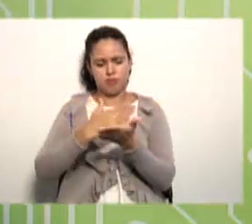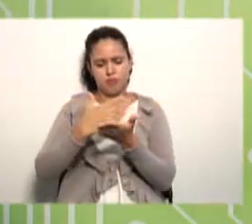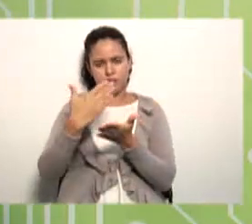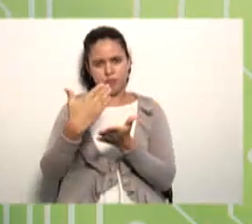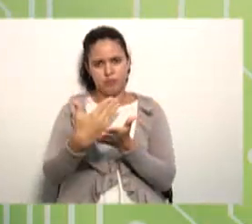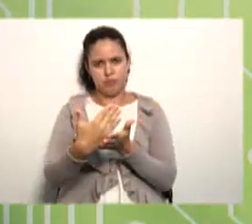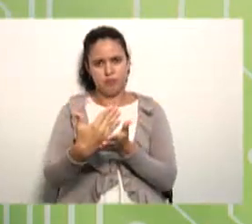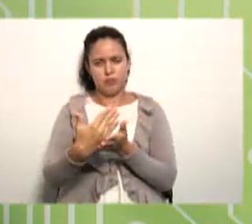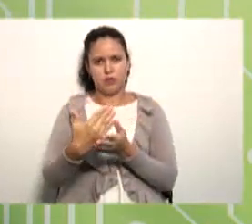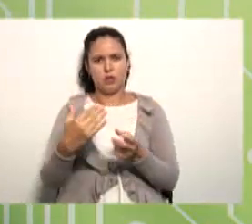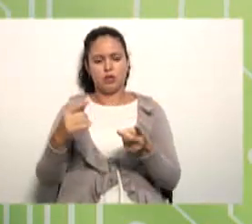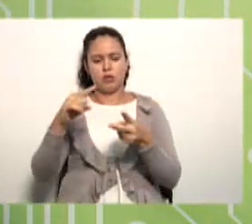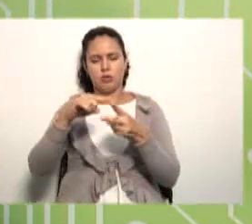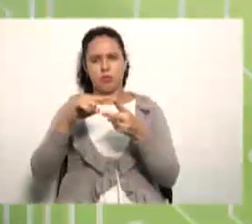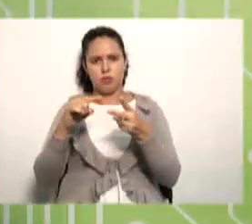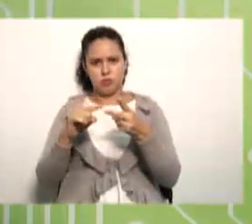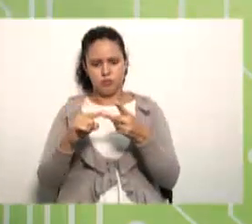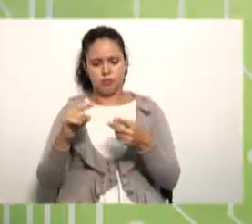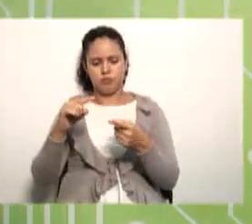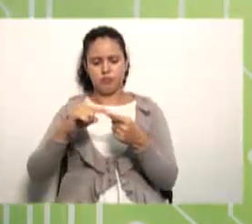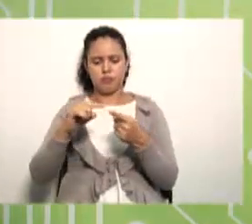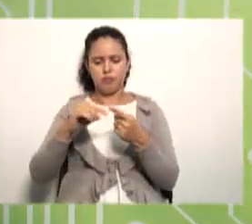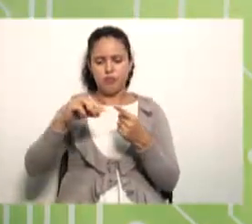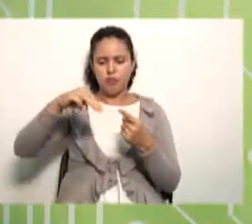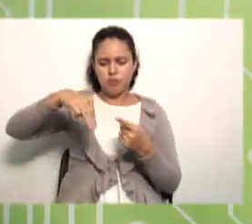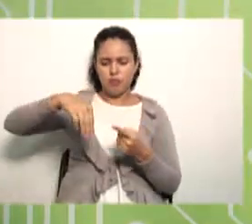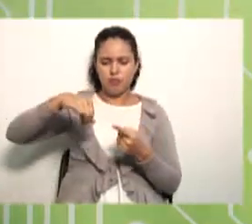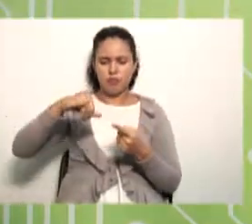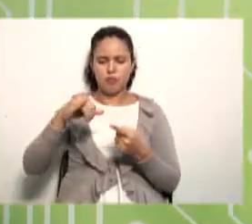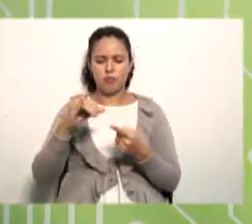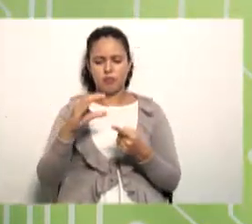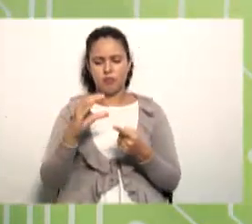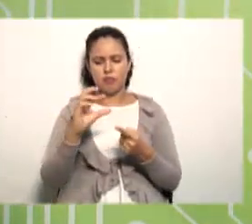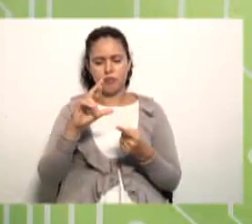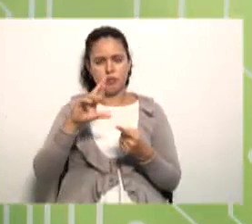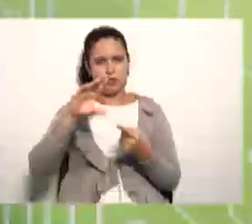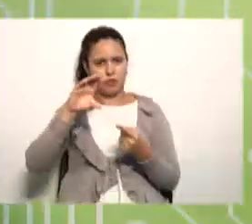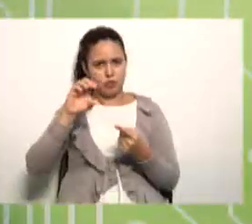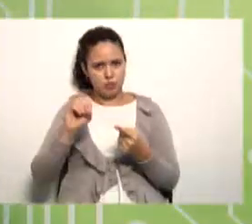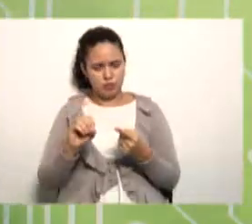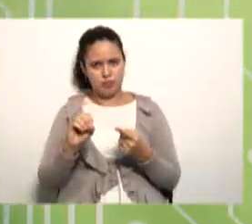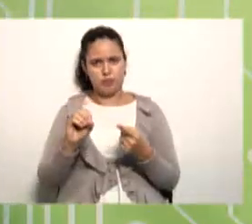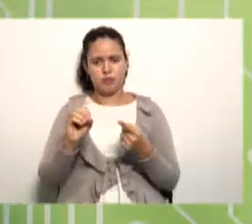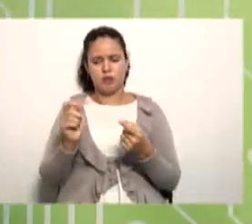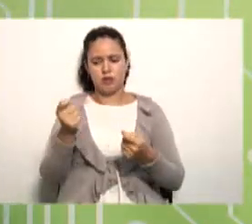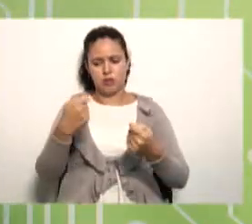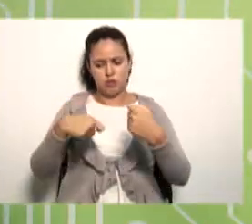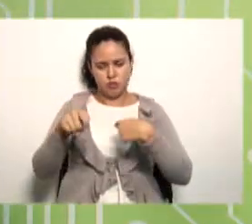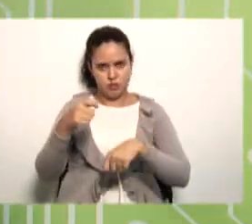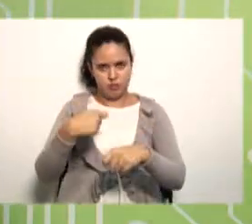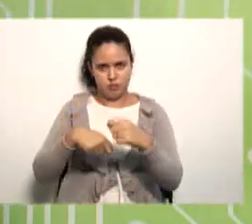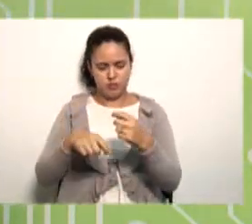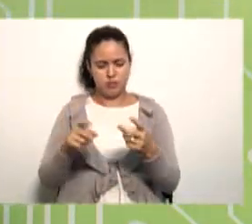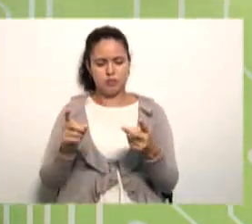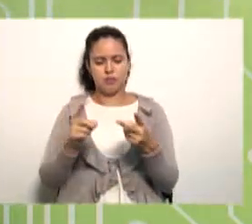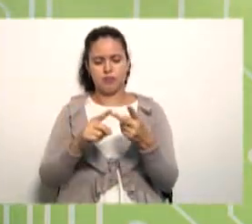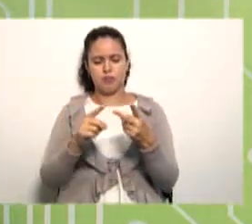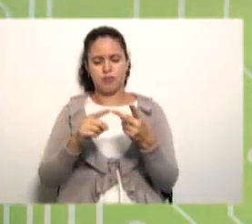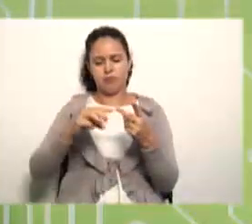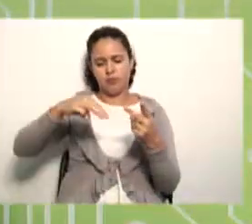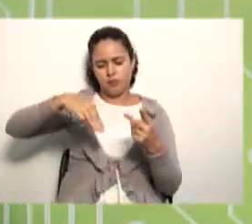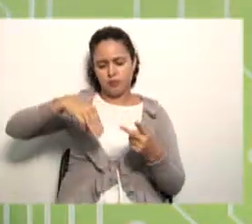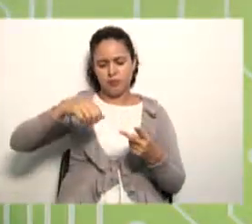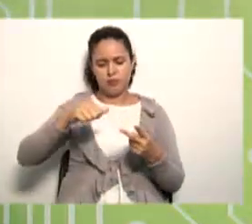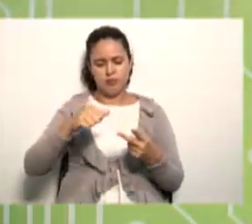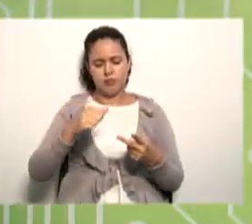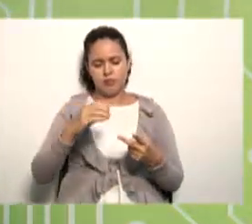micro e macroeconomia. Essa divisão é bastante artificial. Você estuda, por exemplo, biologia, você percebe que você vai estudar,